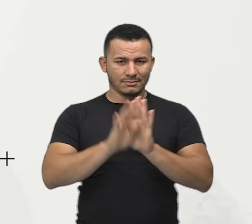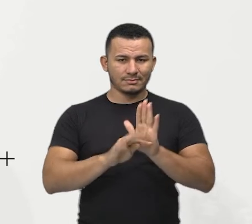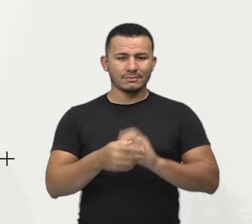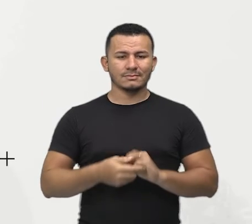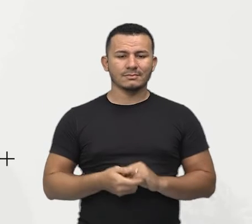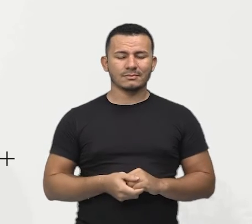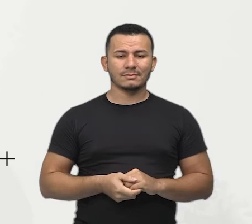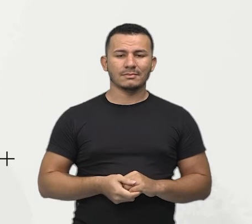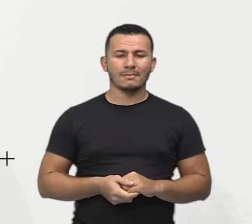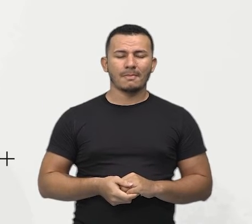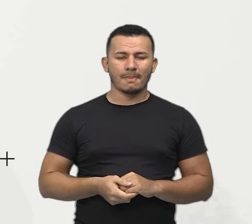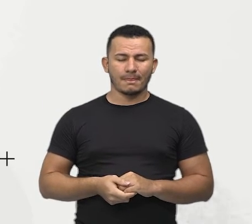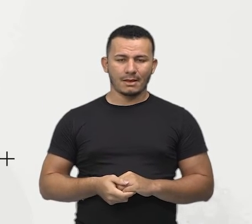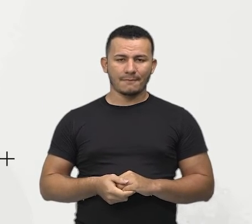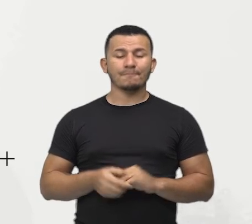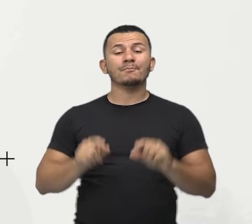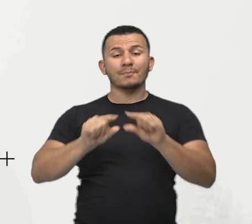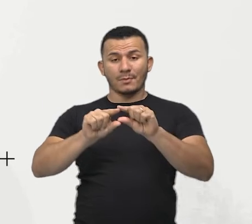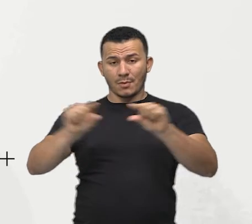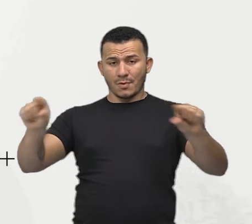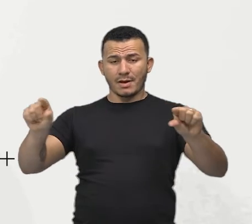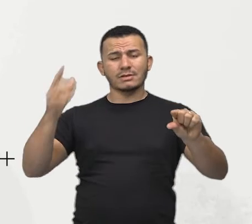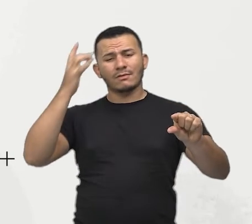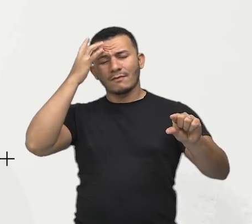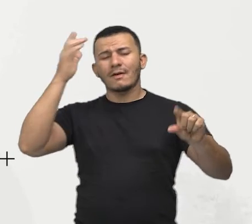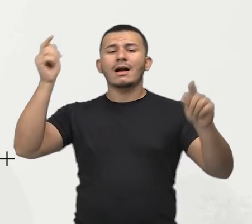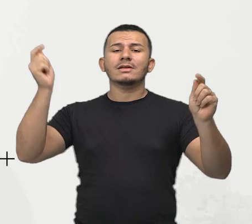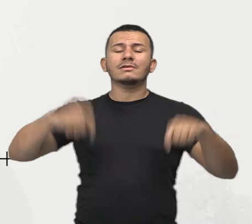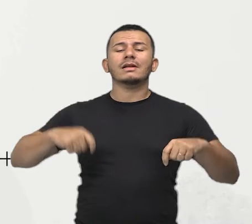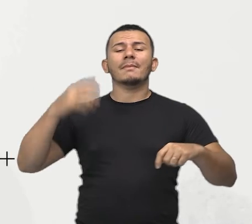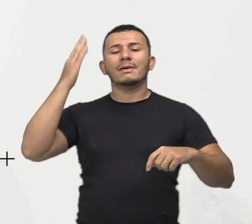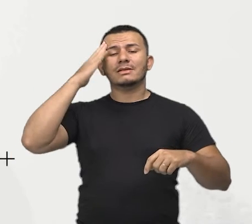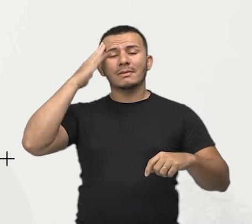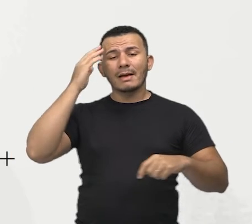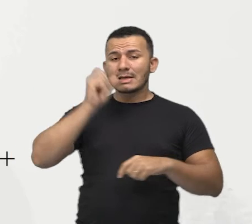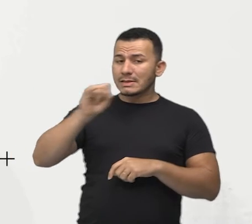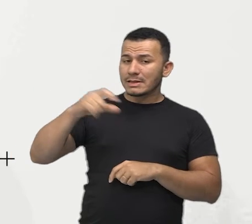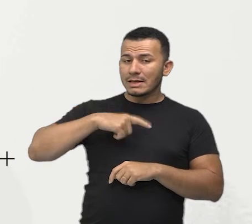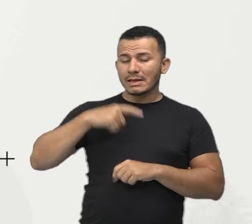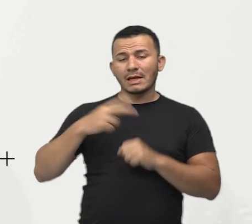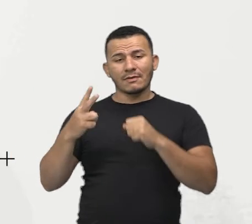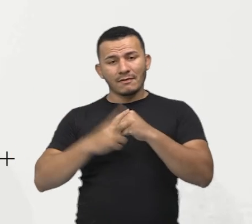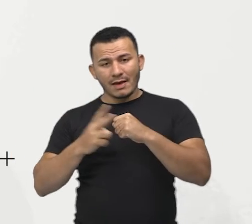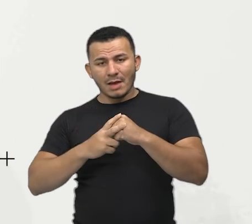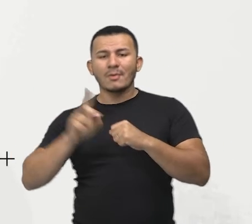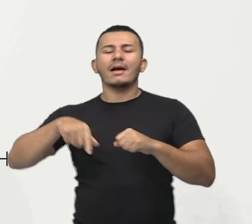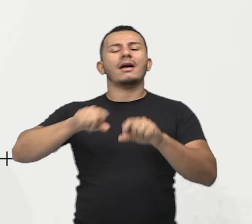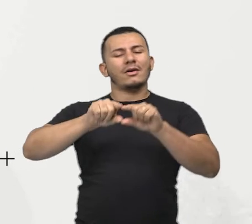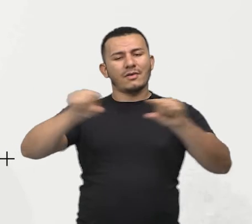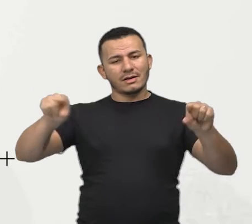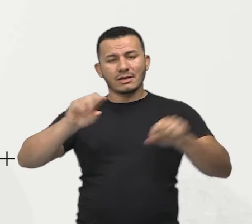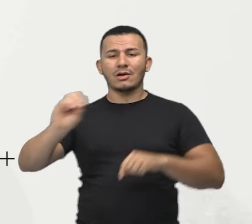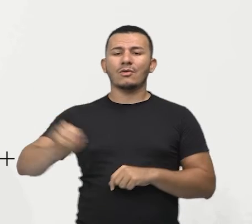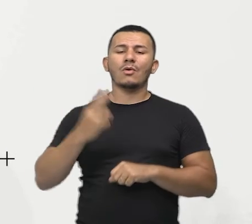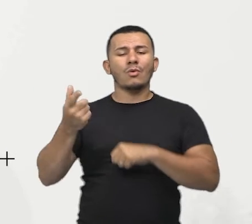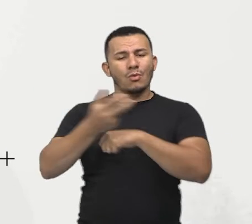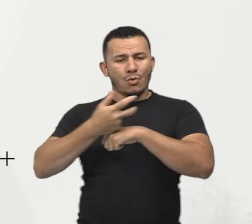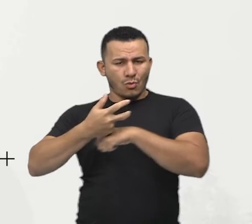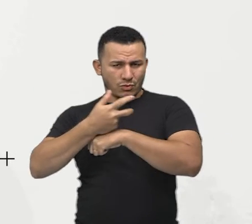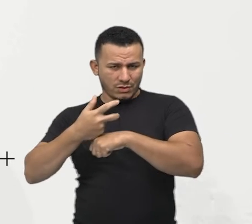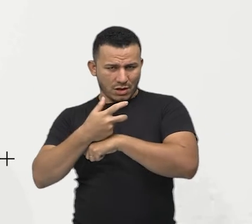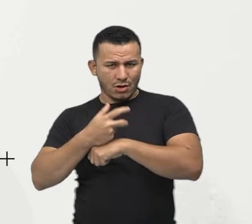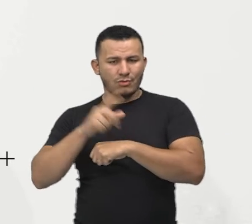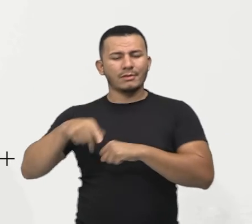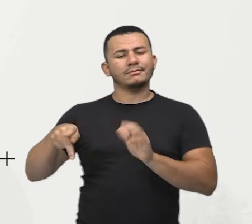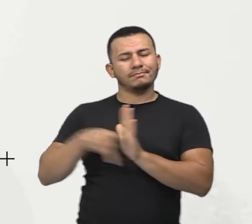texto. As orações são facilmente identificadas por meio da contagem de verbos ou locuções verbais. Então, observem, eu fui